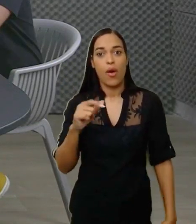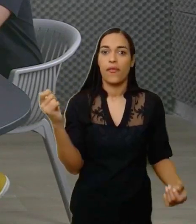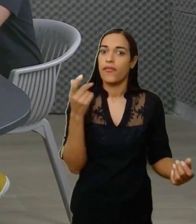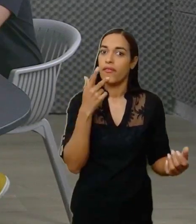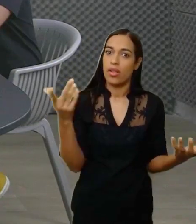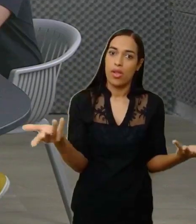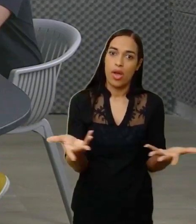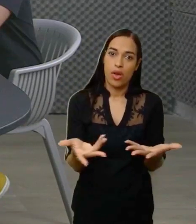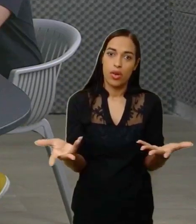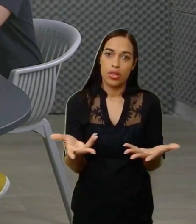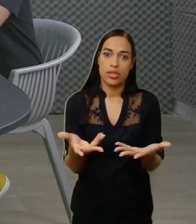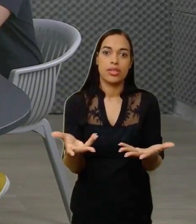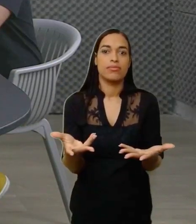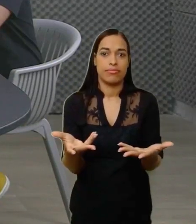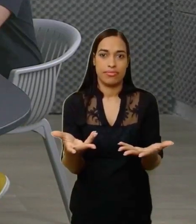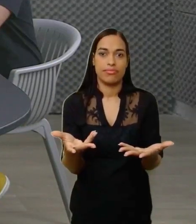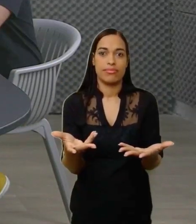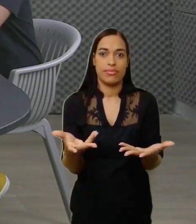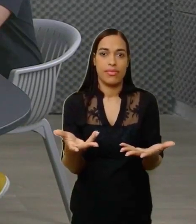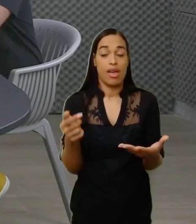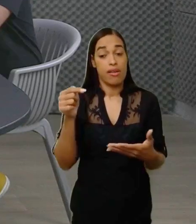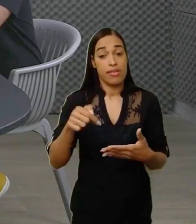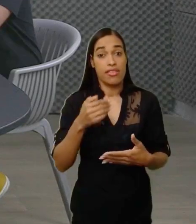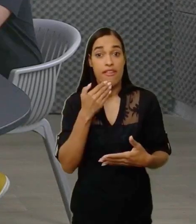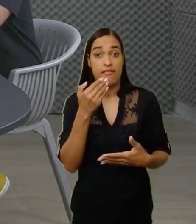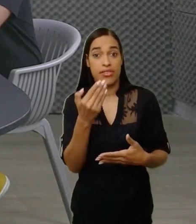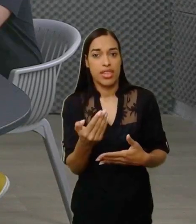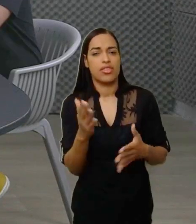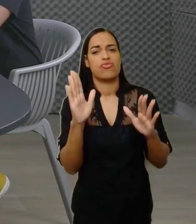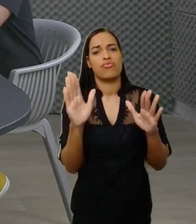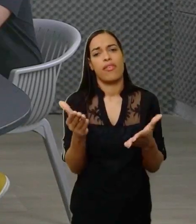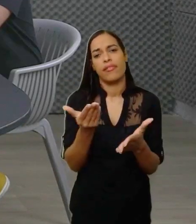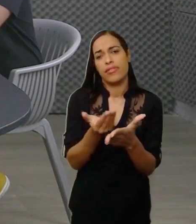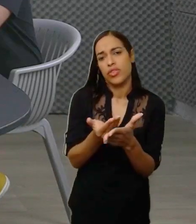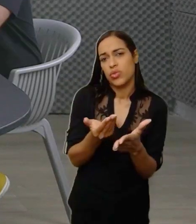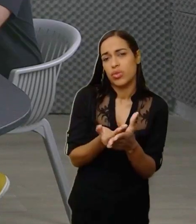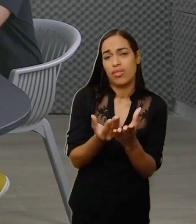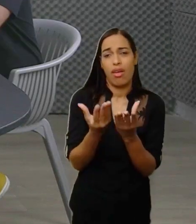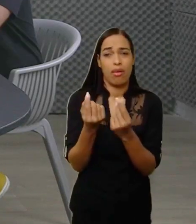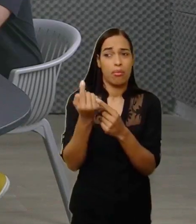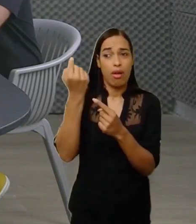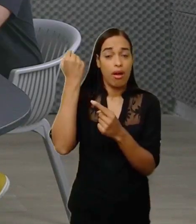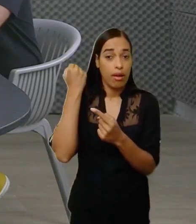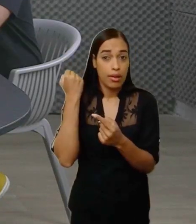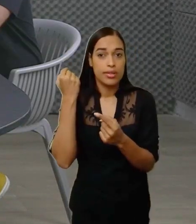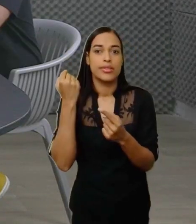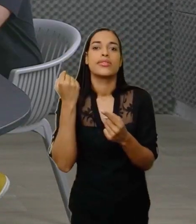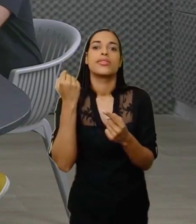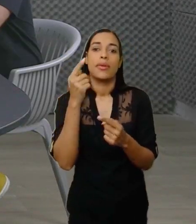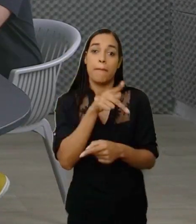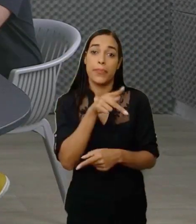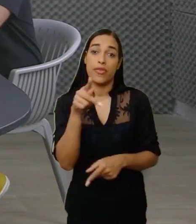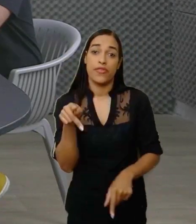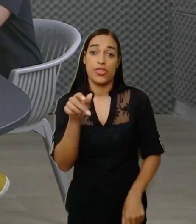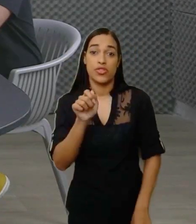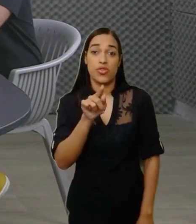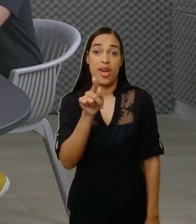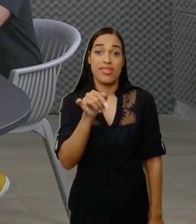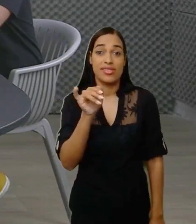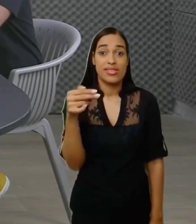do tubarão, mas esses ataques aqui na frente, né, já foi estudado há muito tempo atrás, né? O professor Azim, que era lá da